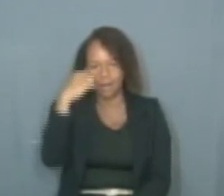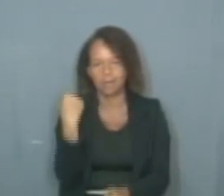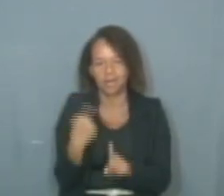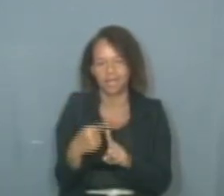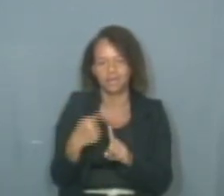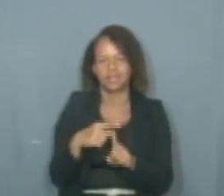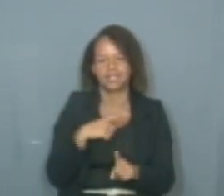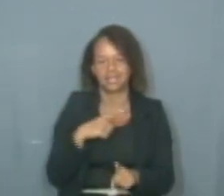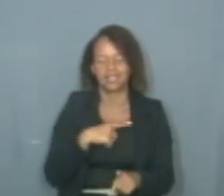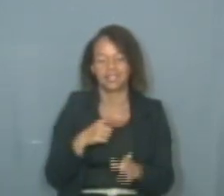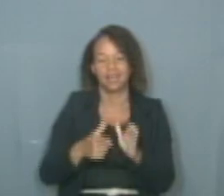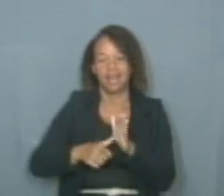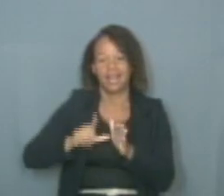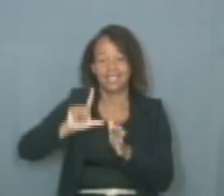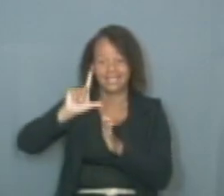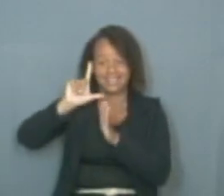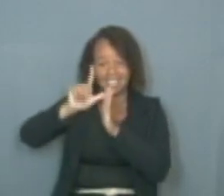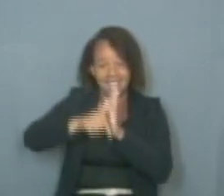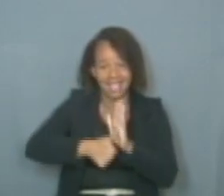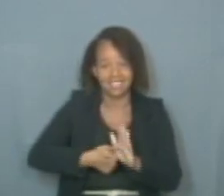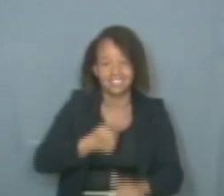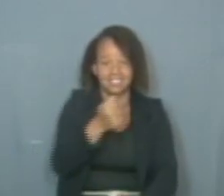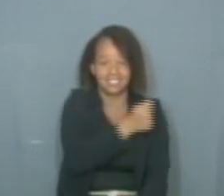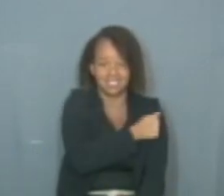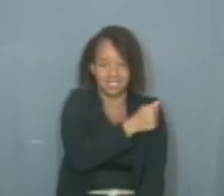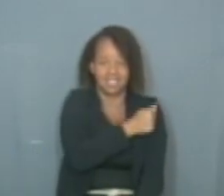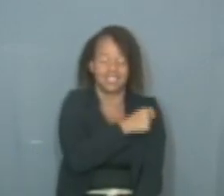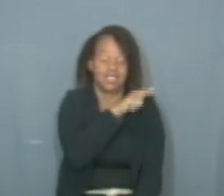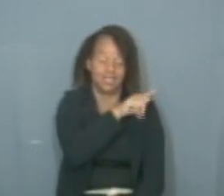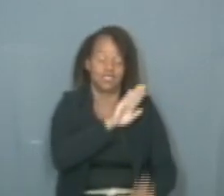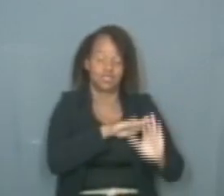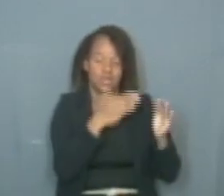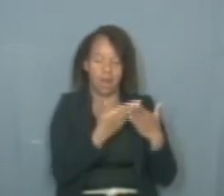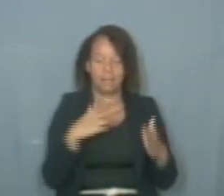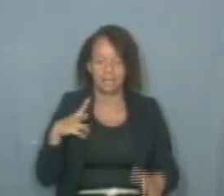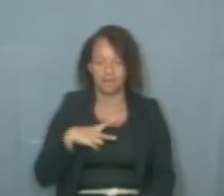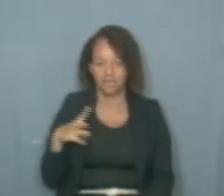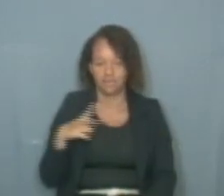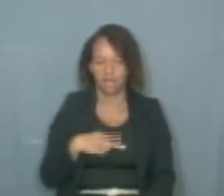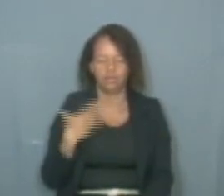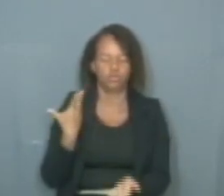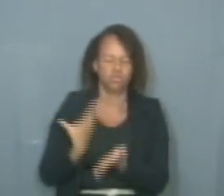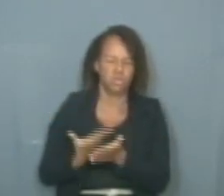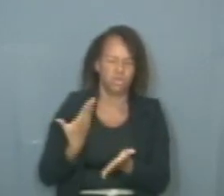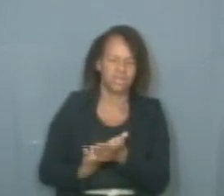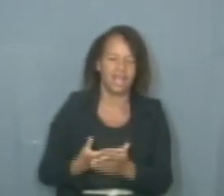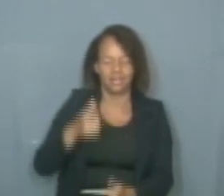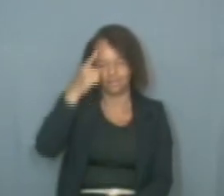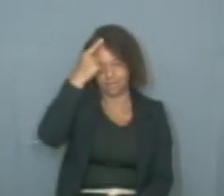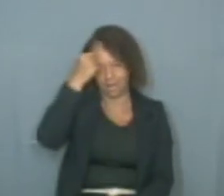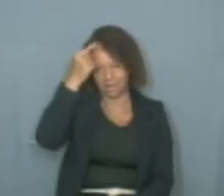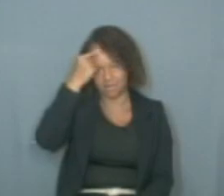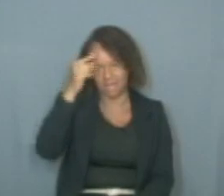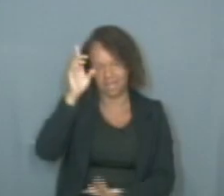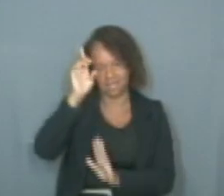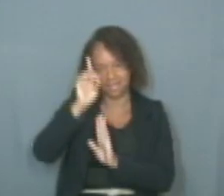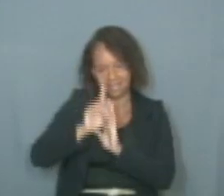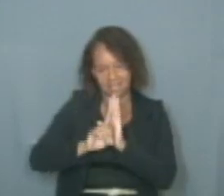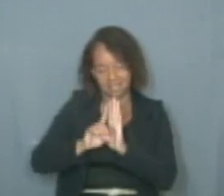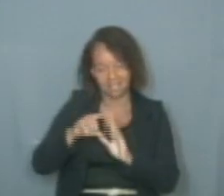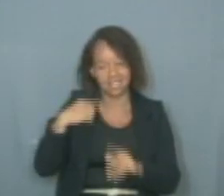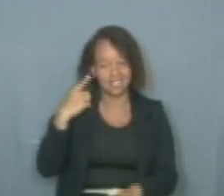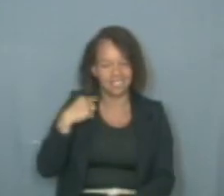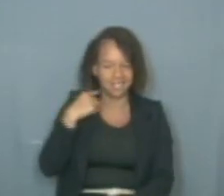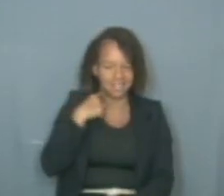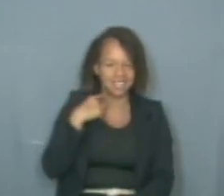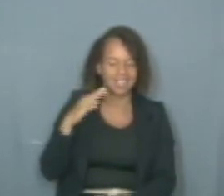tinha que tirar o atraso de todo quanto é aluno que estudou em escola privada. Então, estudar na faculdade de Direito, na